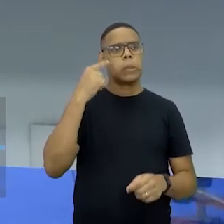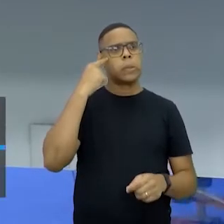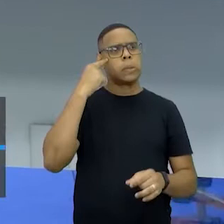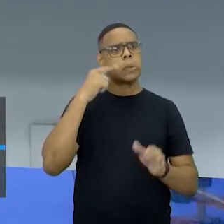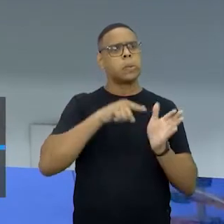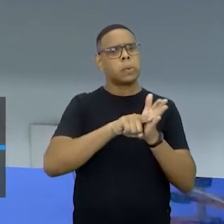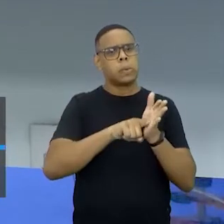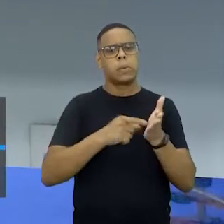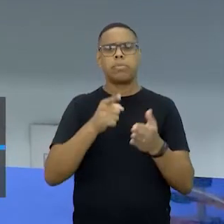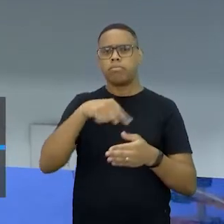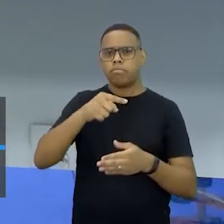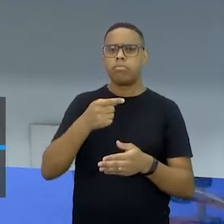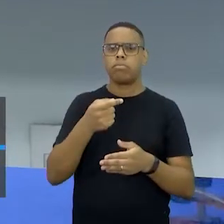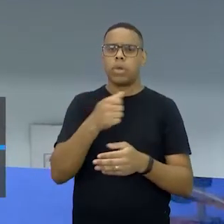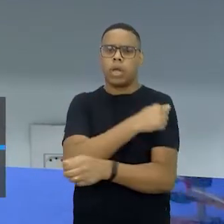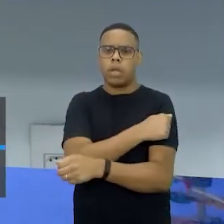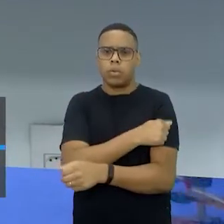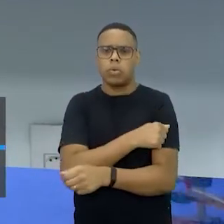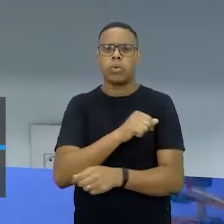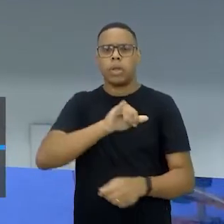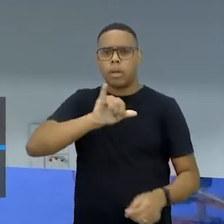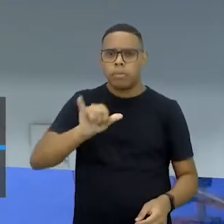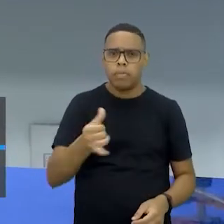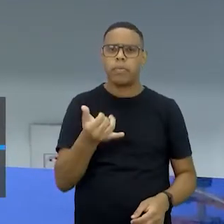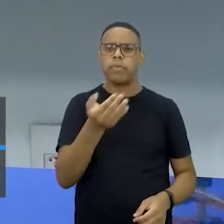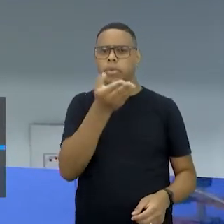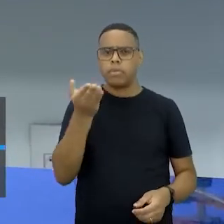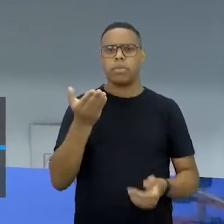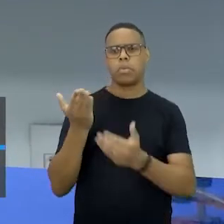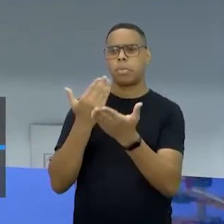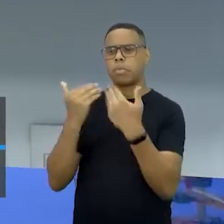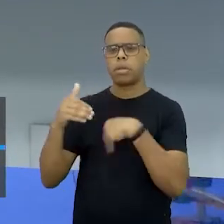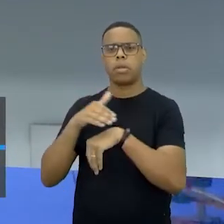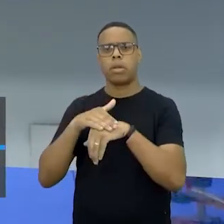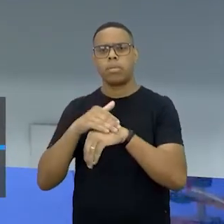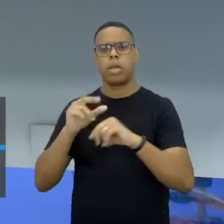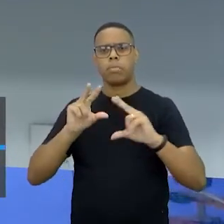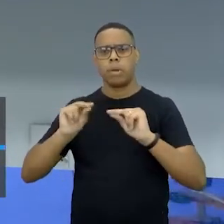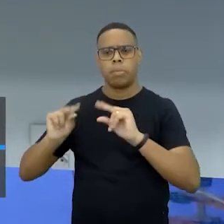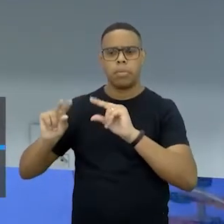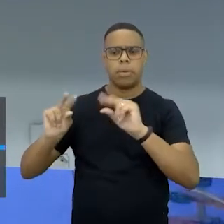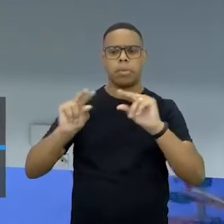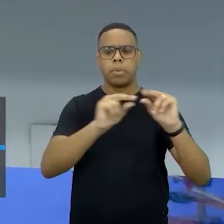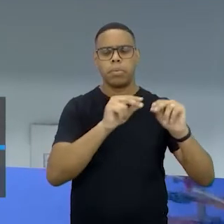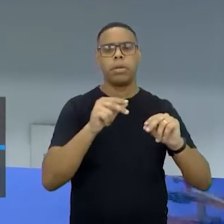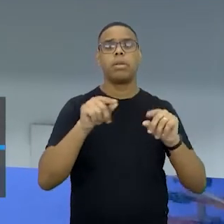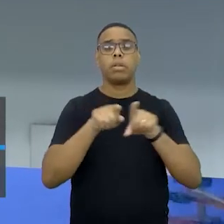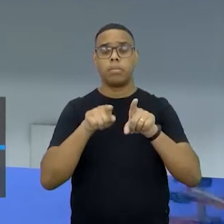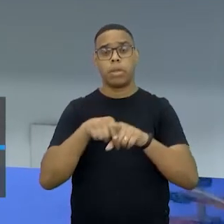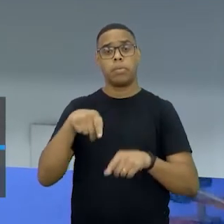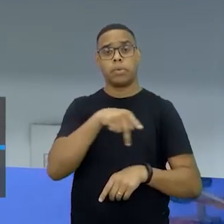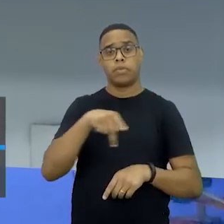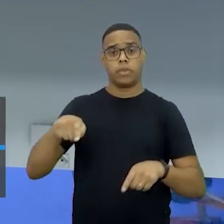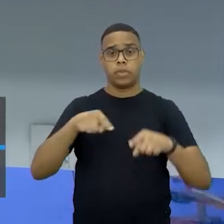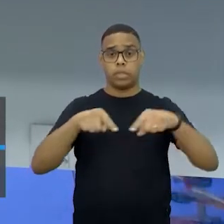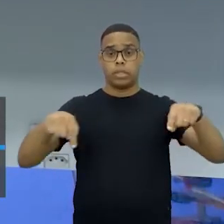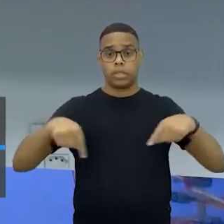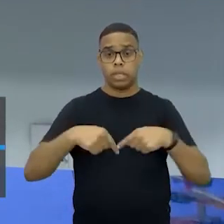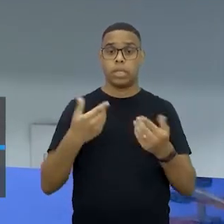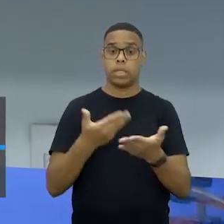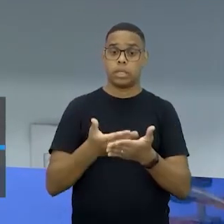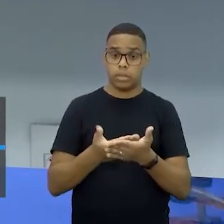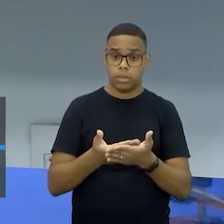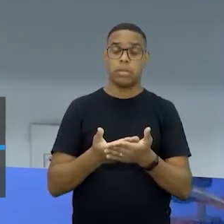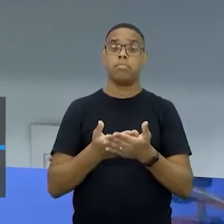questionamento para que vocês alunos então possam discutir com os seus colegas com seus professores em sala de aula